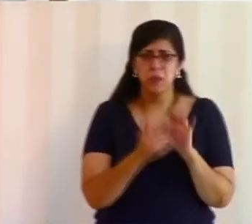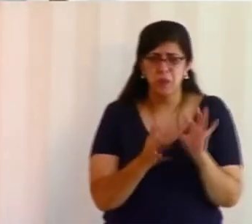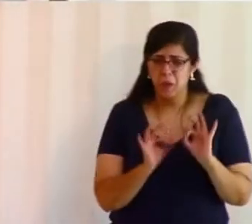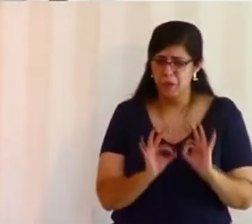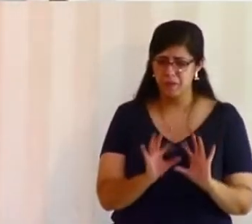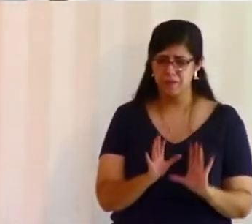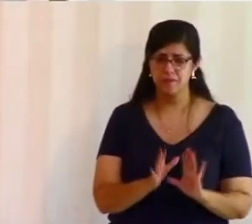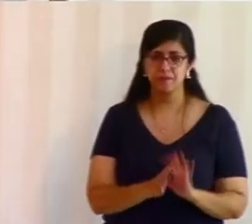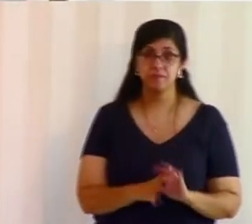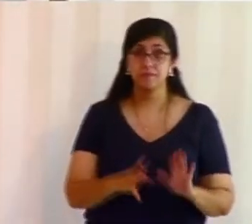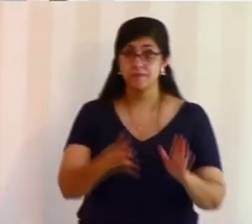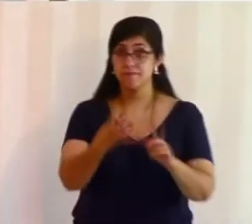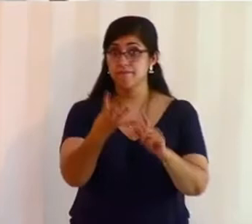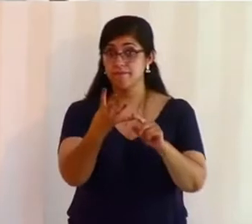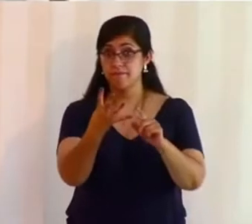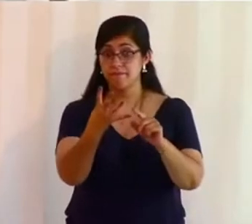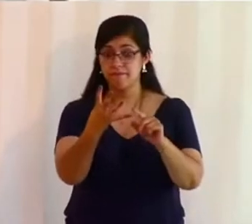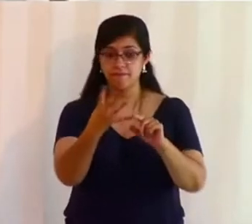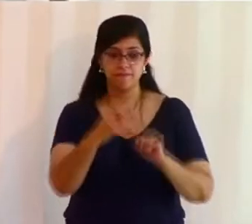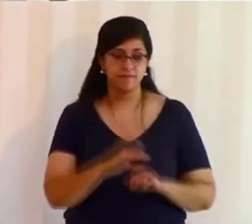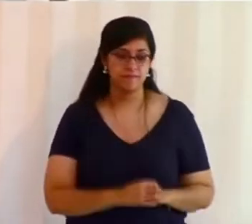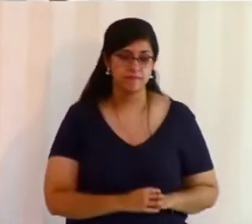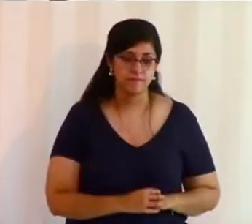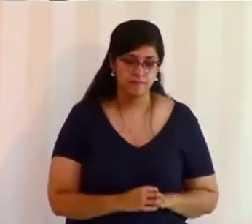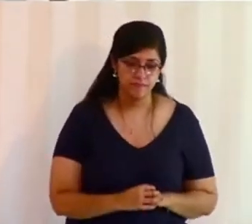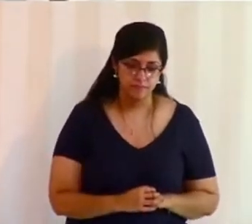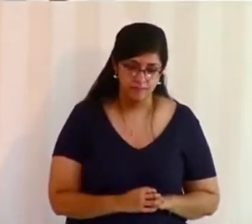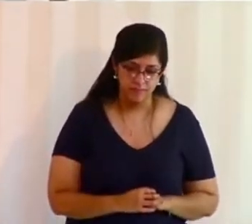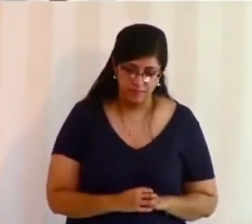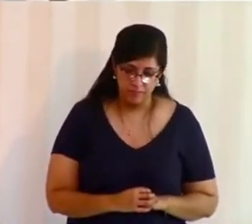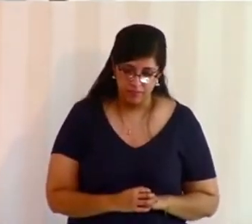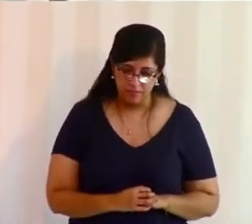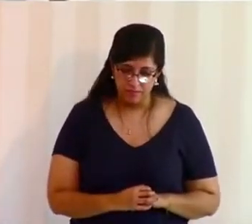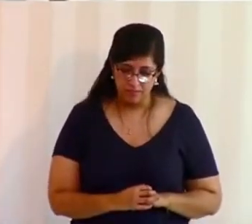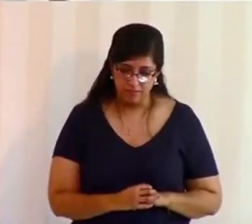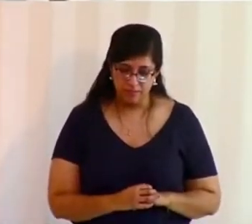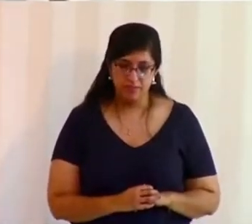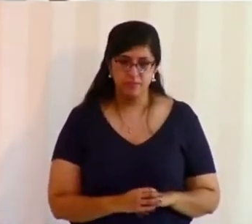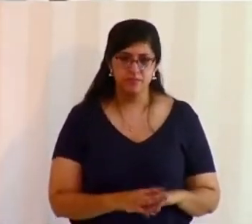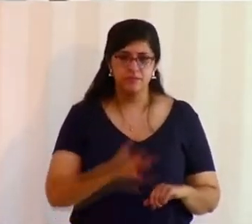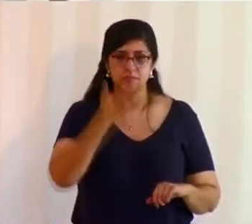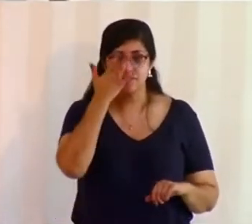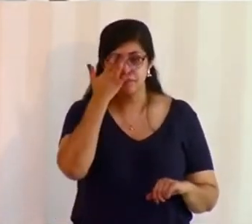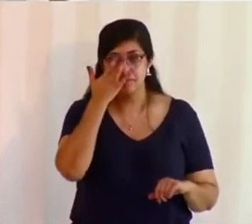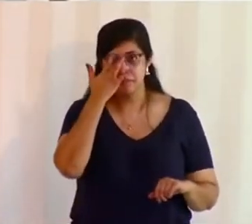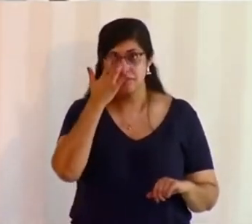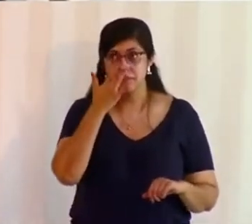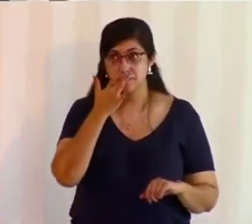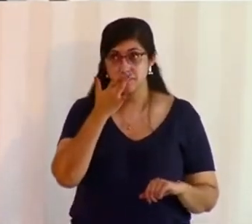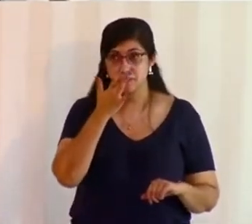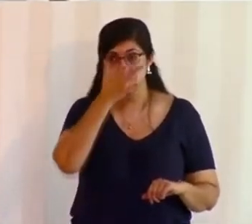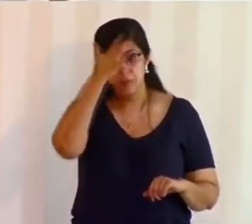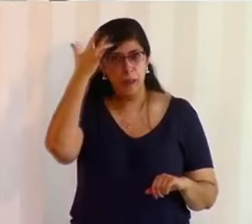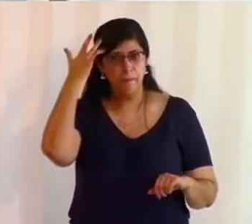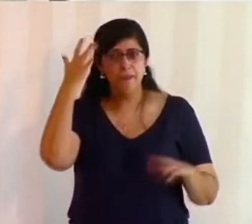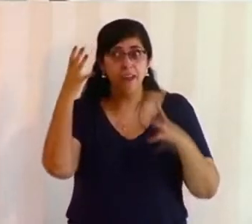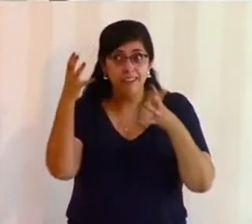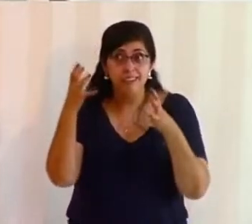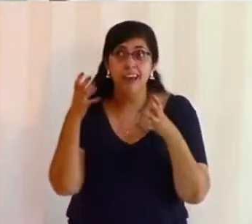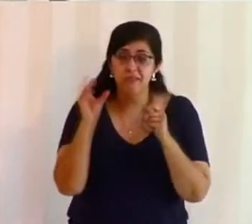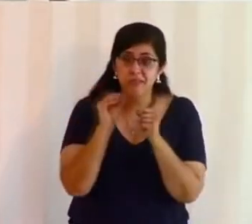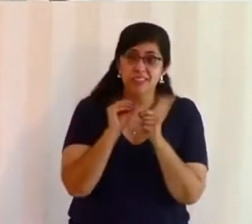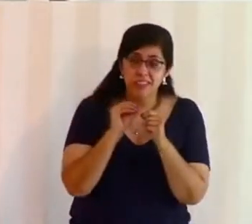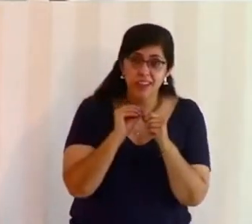quarta lição então que a gente aprende com esse episódio que eu estou narrando, é que quem quer fazer a obra do Senhor, canta e ora ao